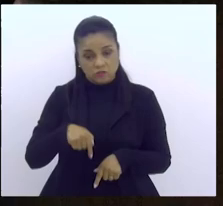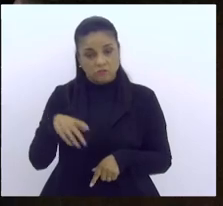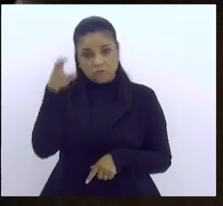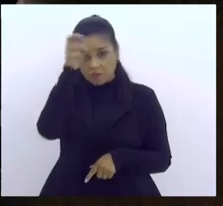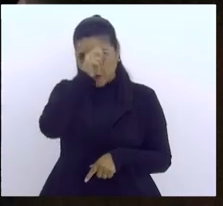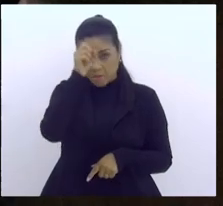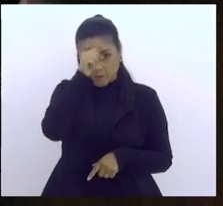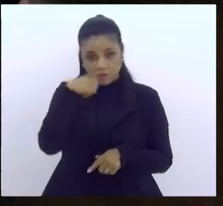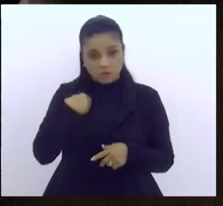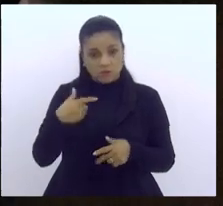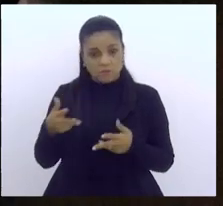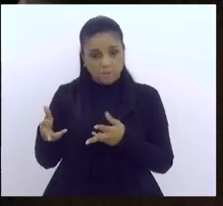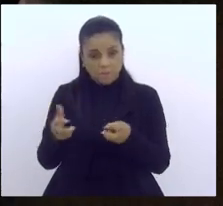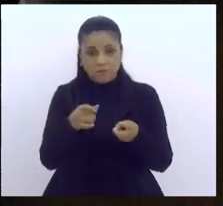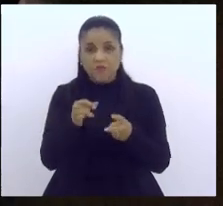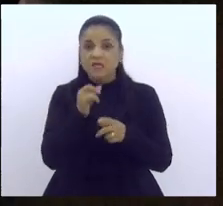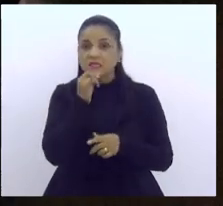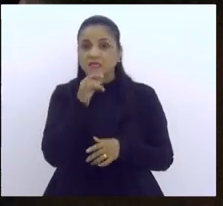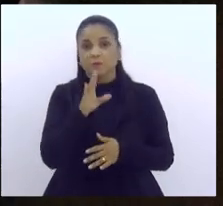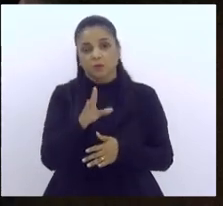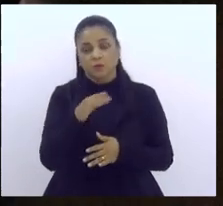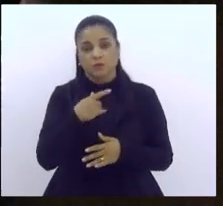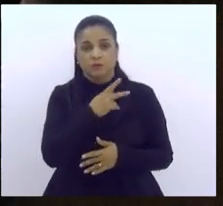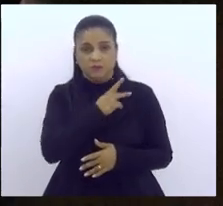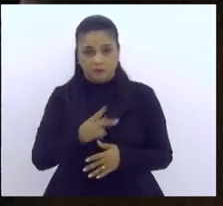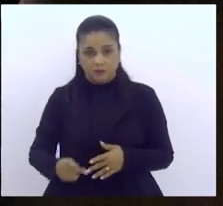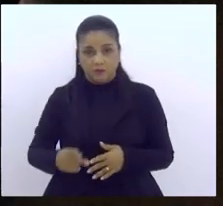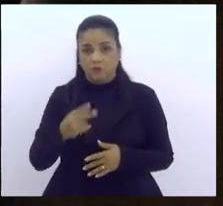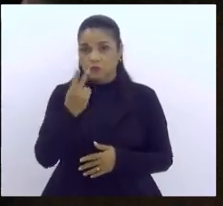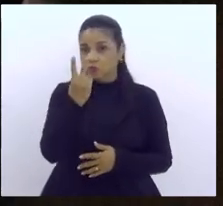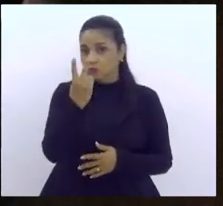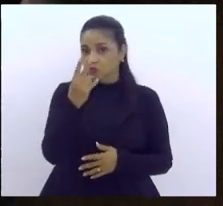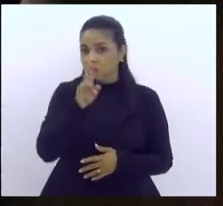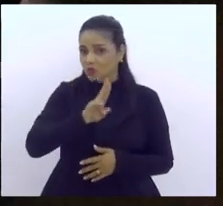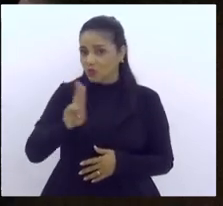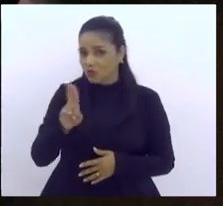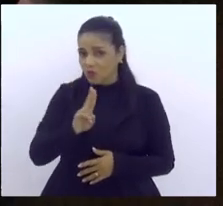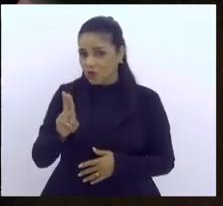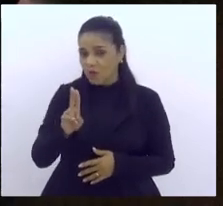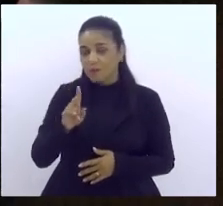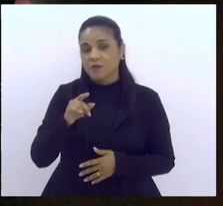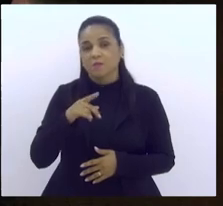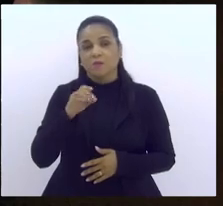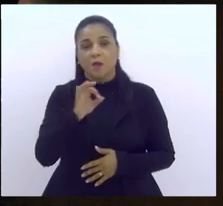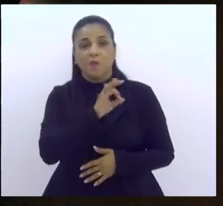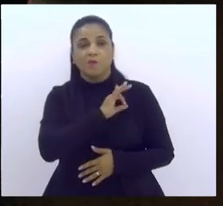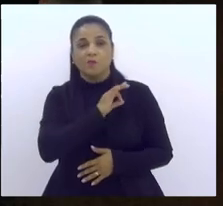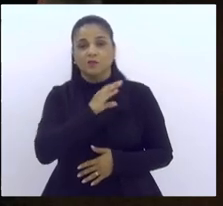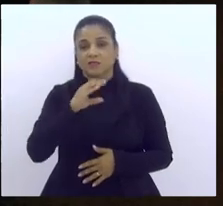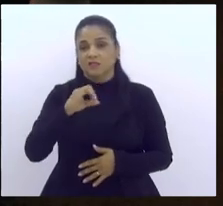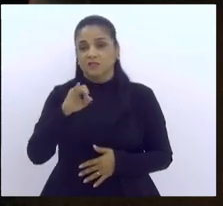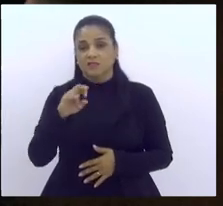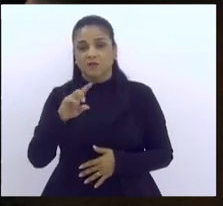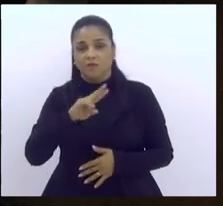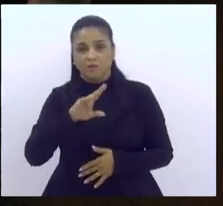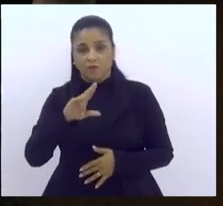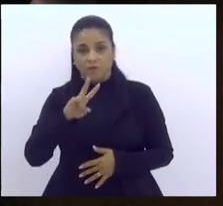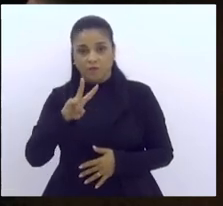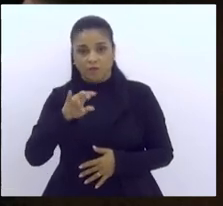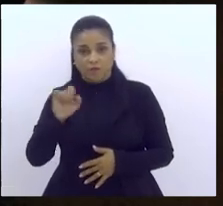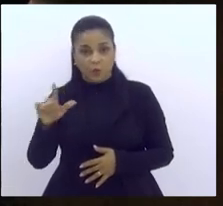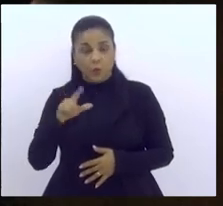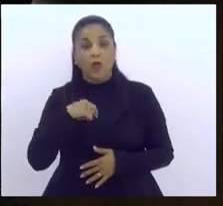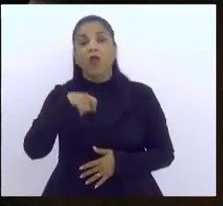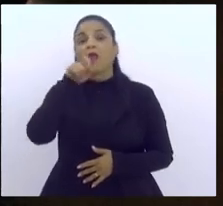vendo que, por exemplo, presidente, o segundo nome da Polícia Militar, da Polícia Civil do Estado do Rio de Janeiro, recentemente nomeada, é a